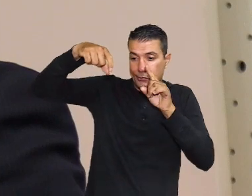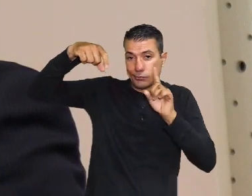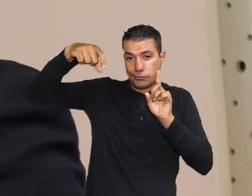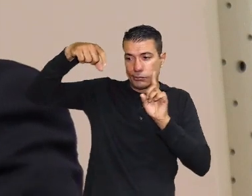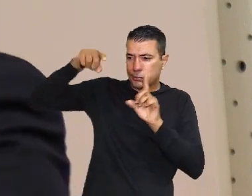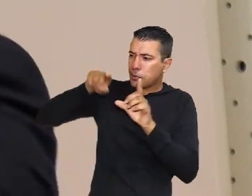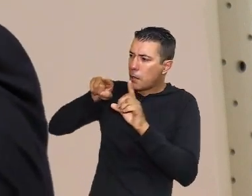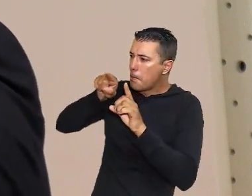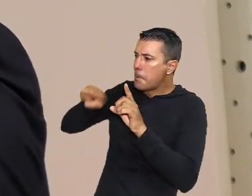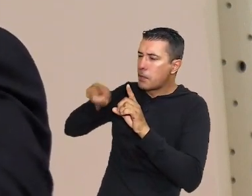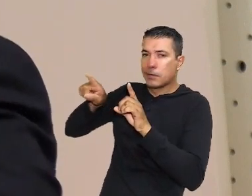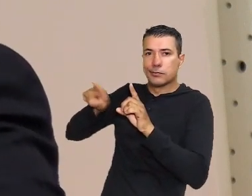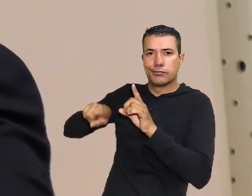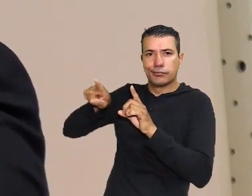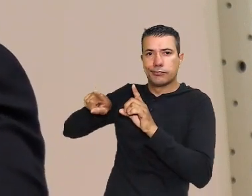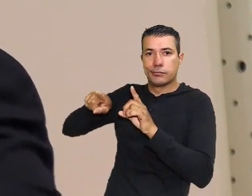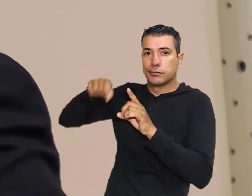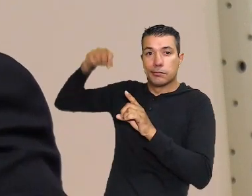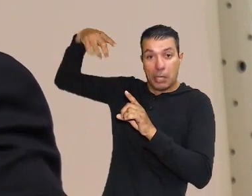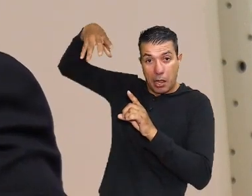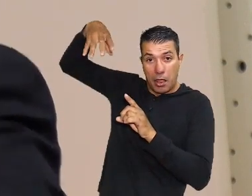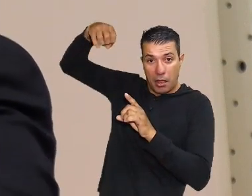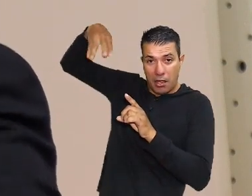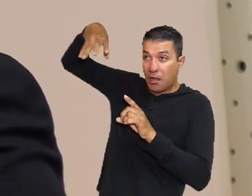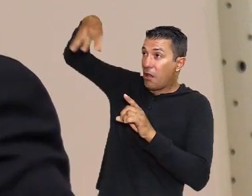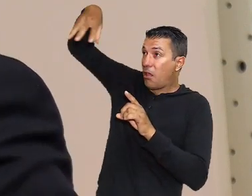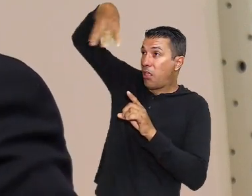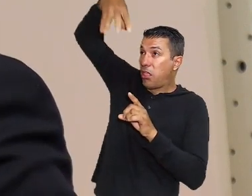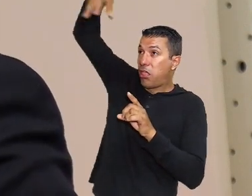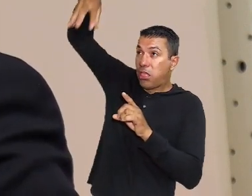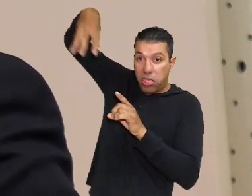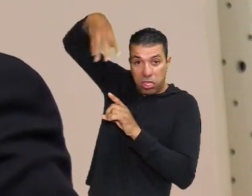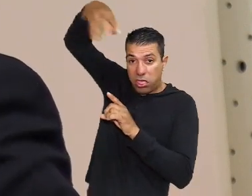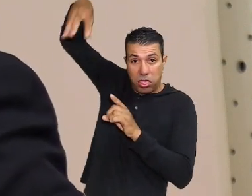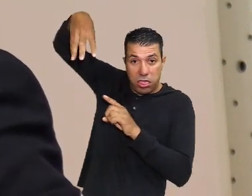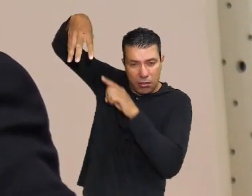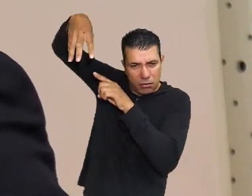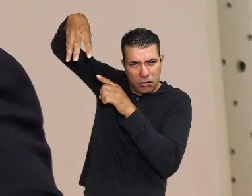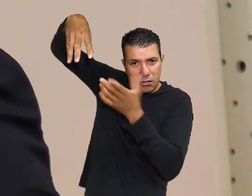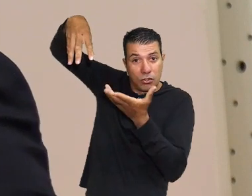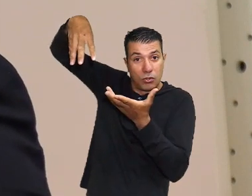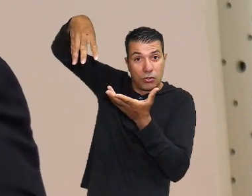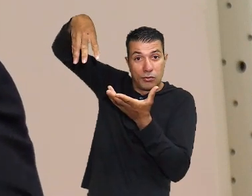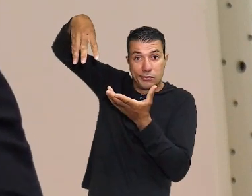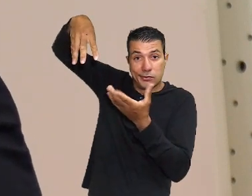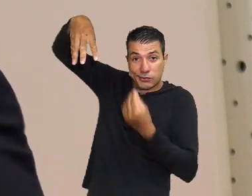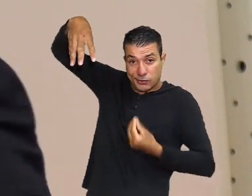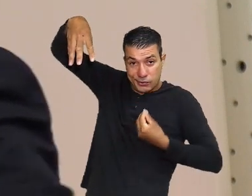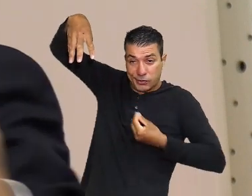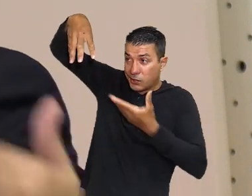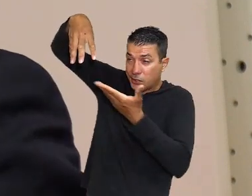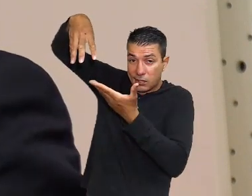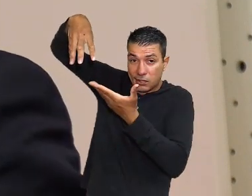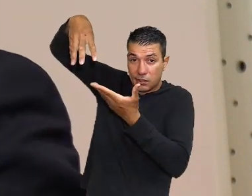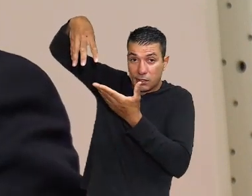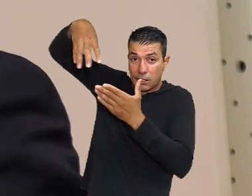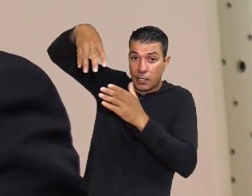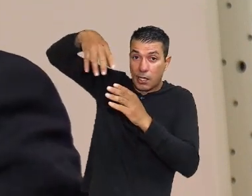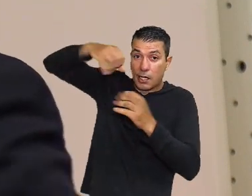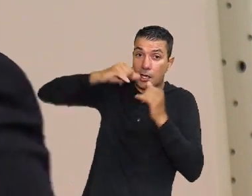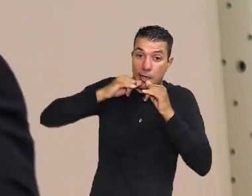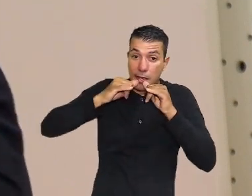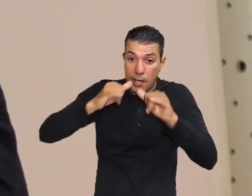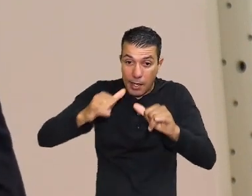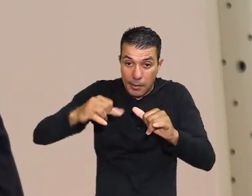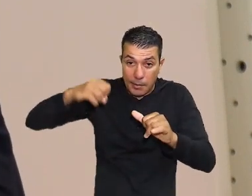interruptor, não fica nenhuma luz penando por aí. A luz deixa de existir. Tá? Então, lâmpada mais corrente